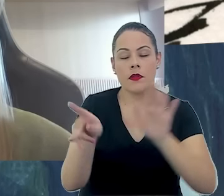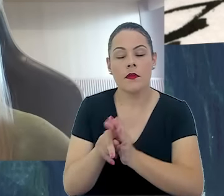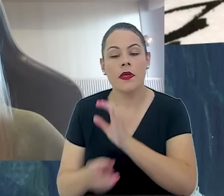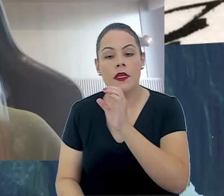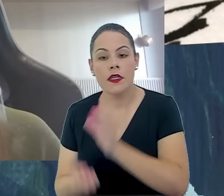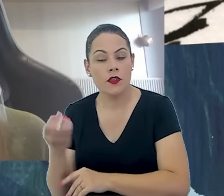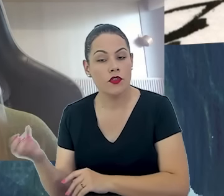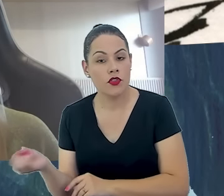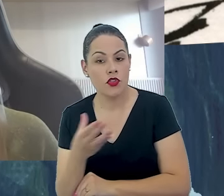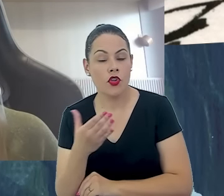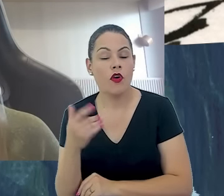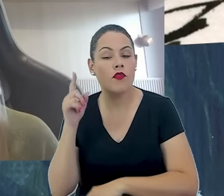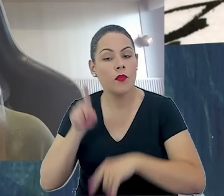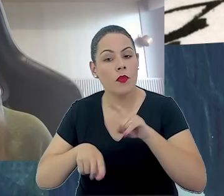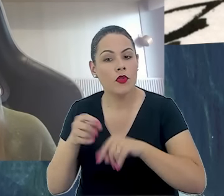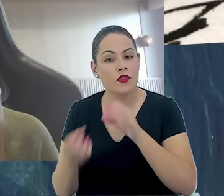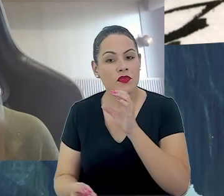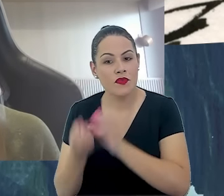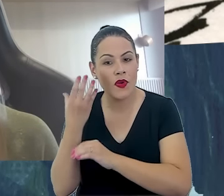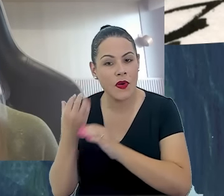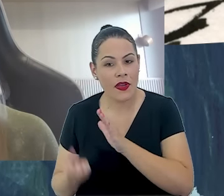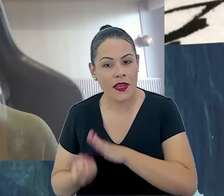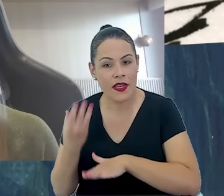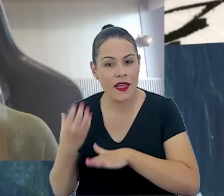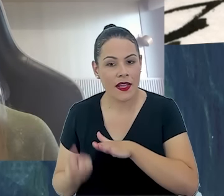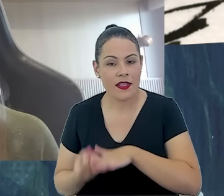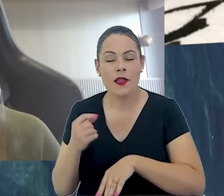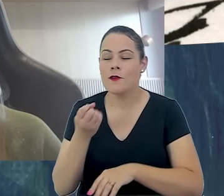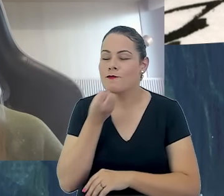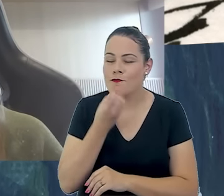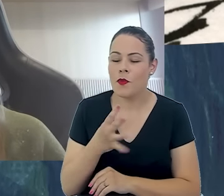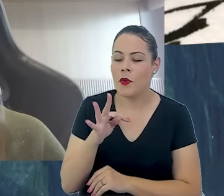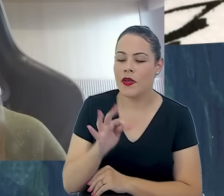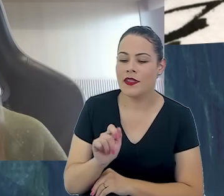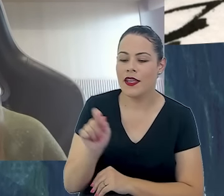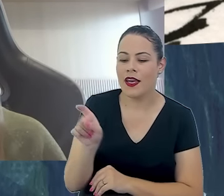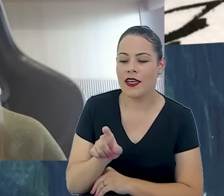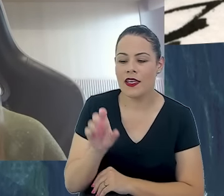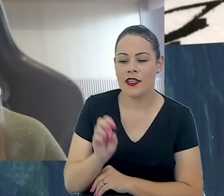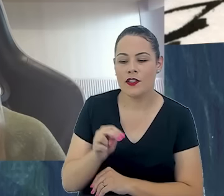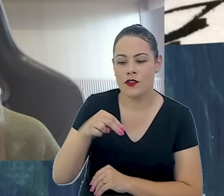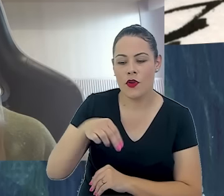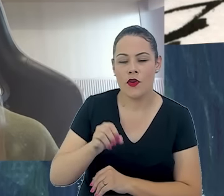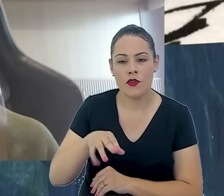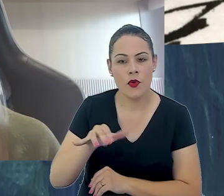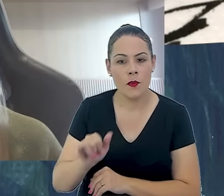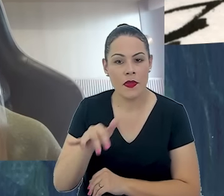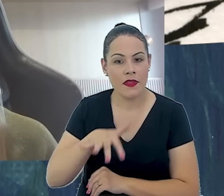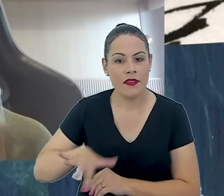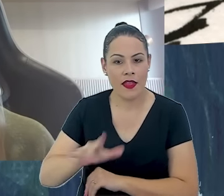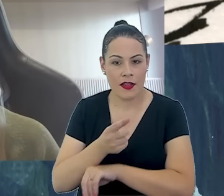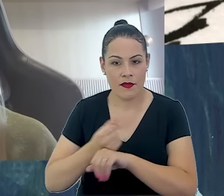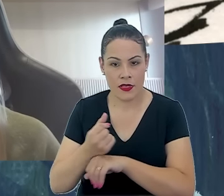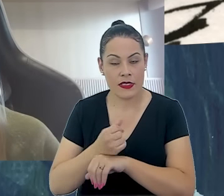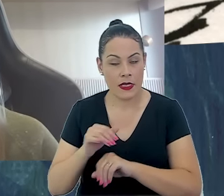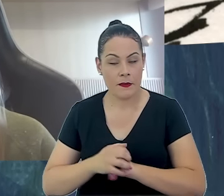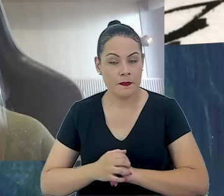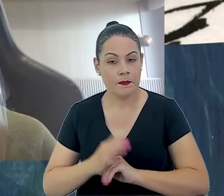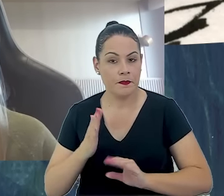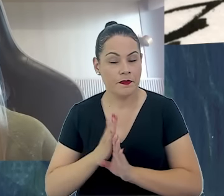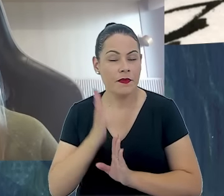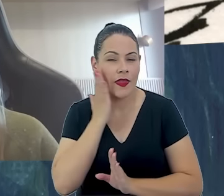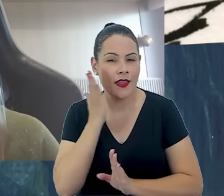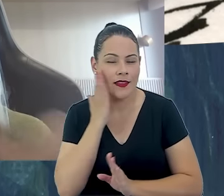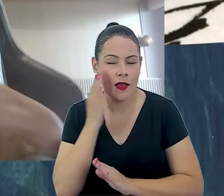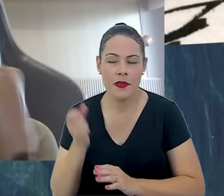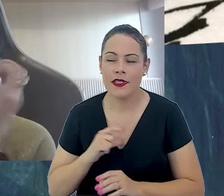novos produtos que estão surgindo com boas taxonomias no mercado financeiro. Uma pequena nota de otimismo: